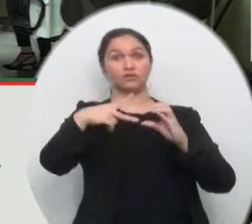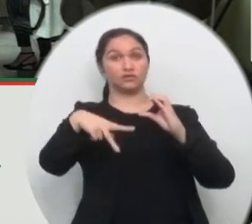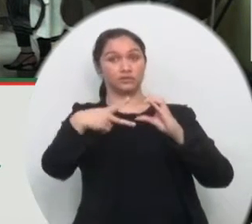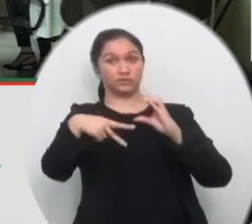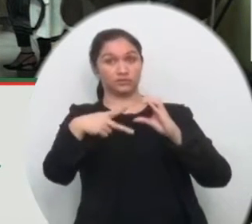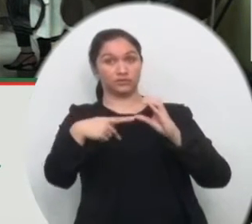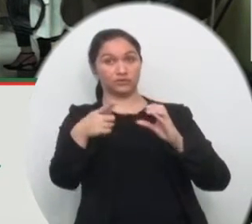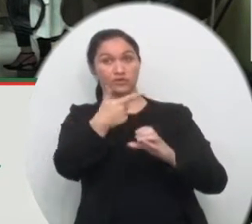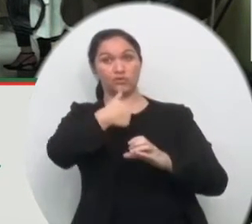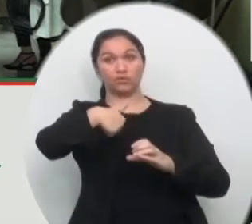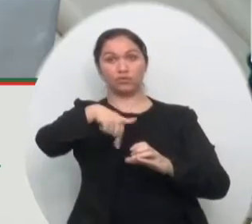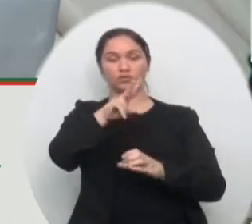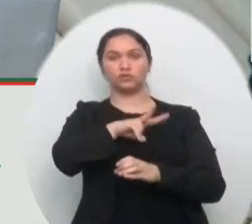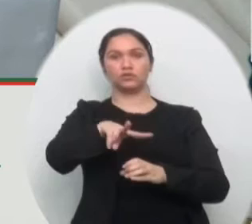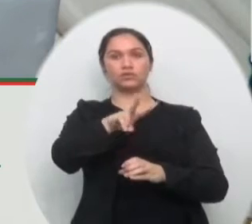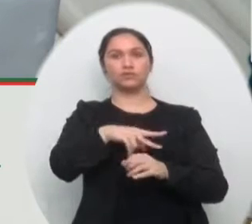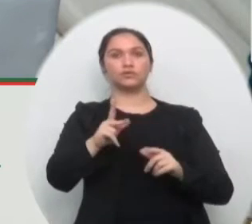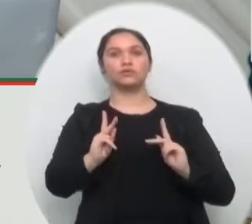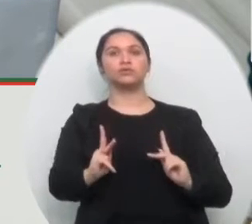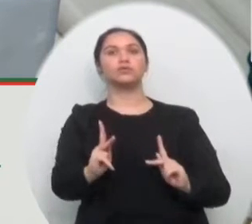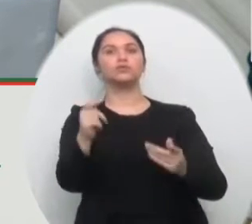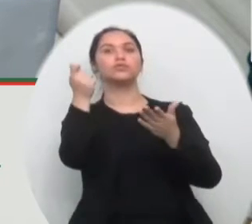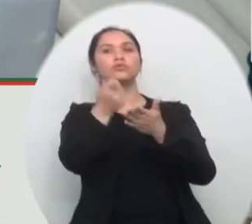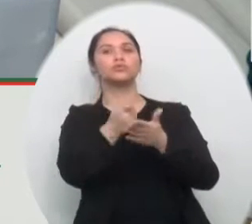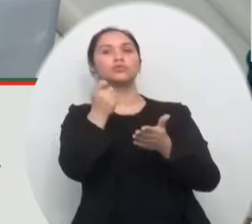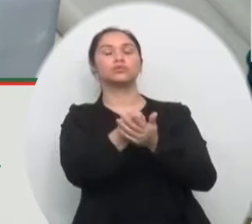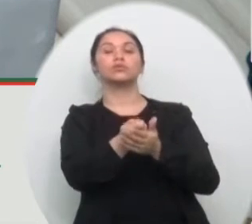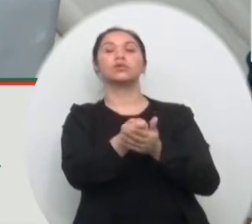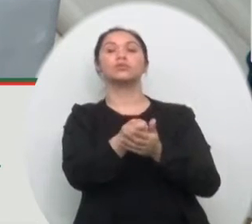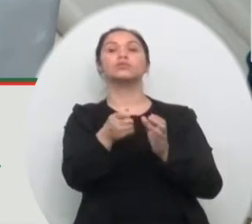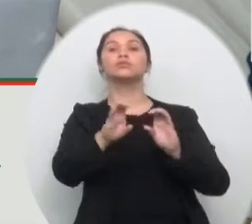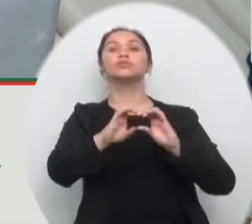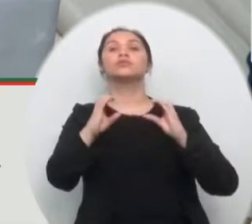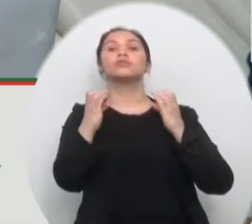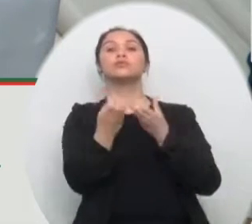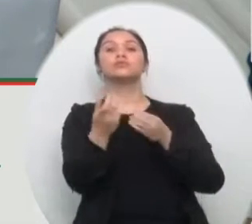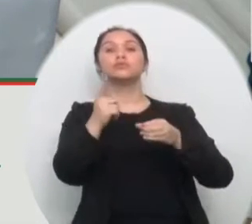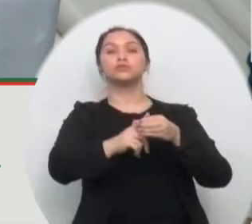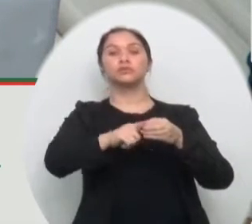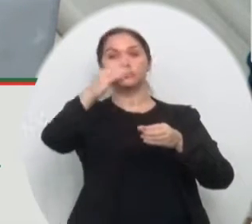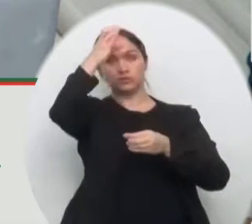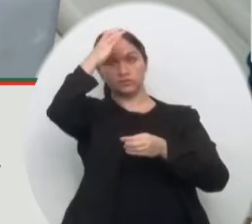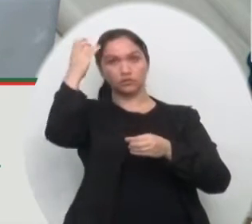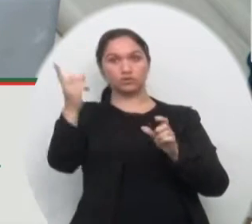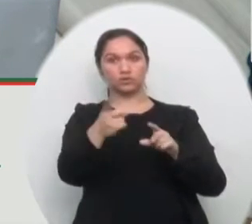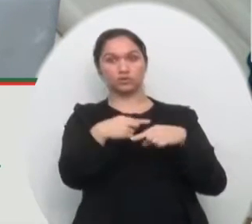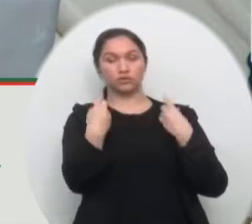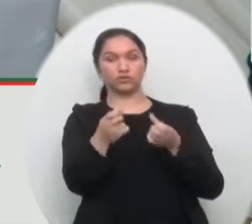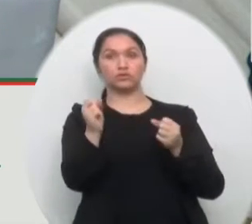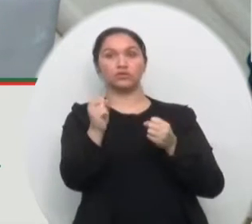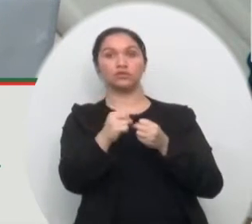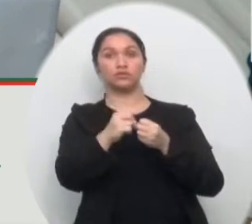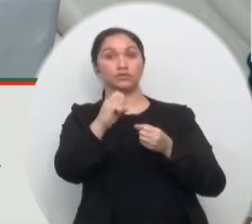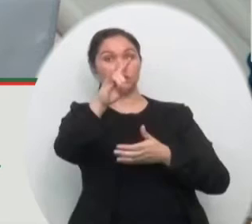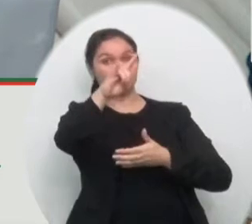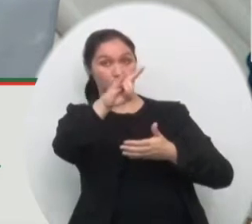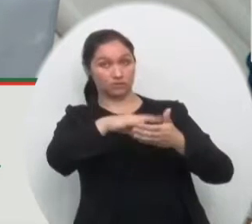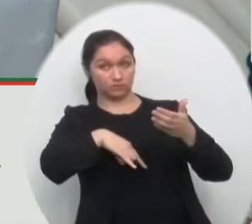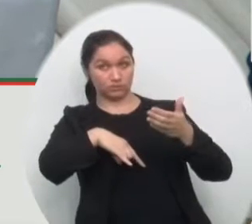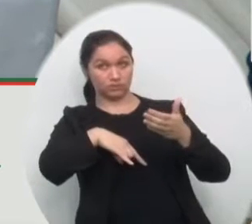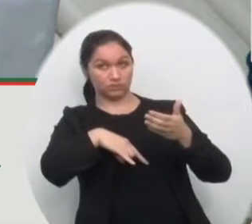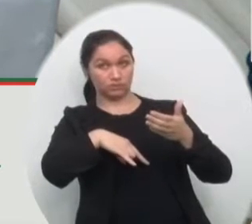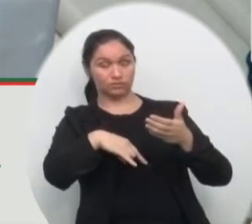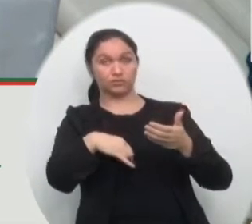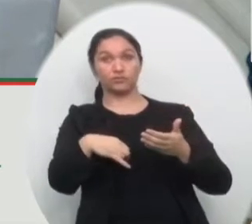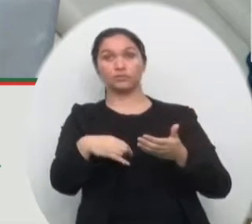de nenhuma luta em prol das comunidades da nossa Criciúma. Como encaminhamento, então, eu deixo ao vereador